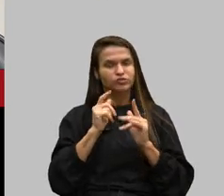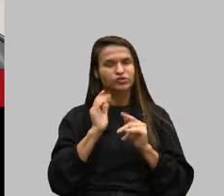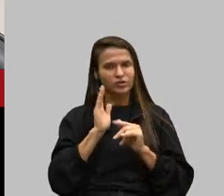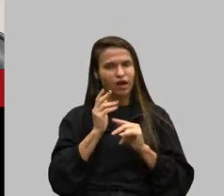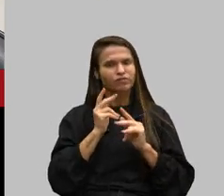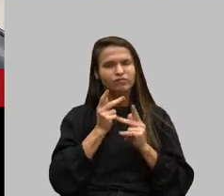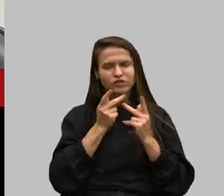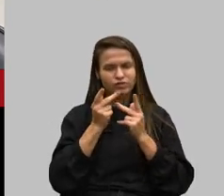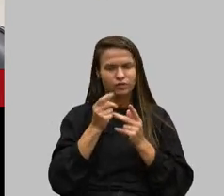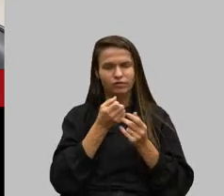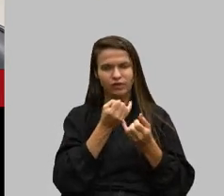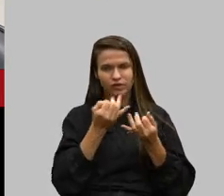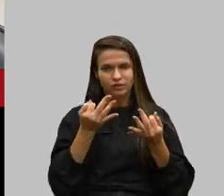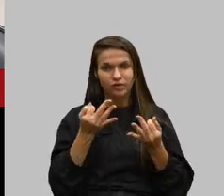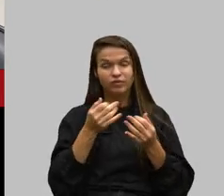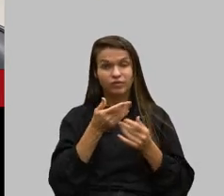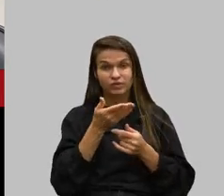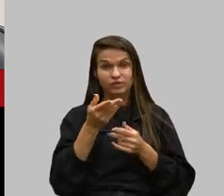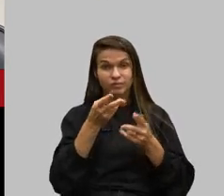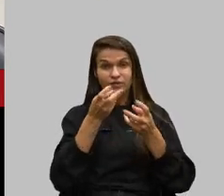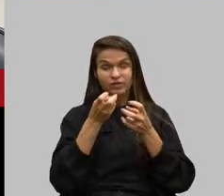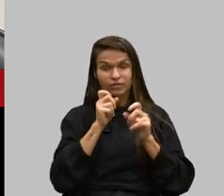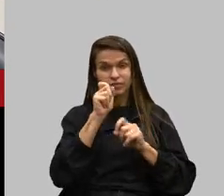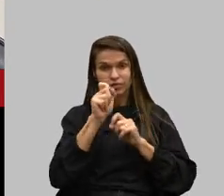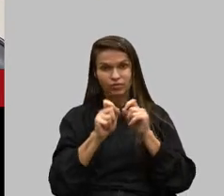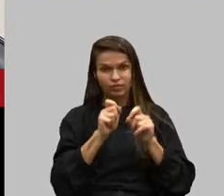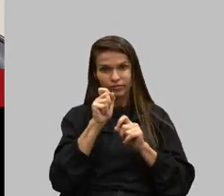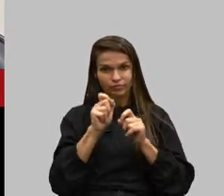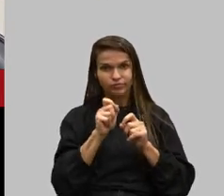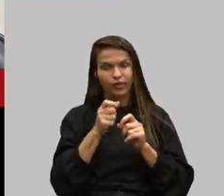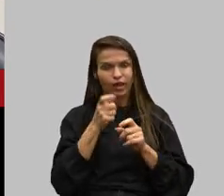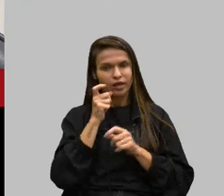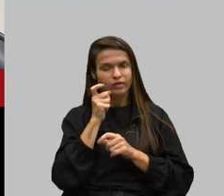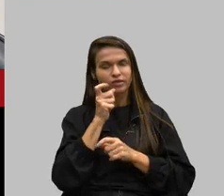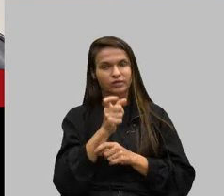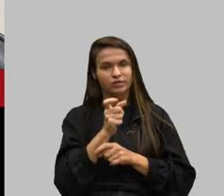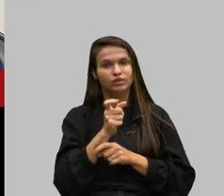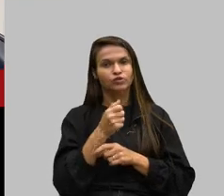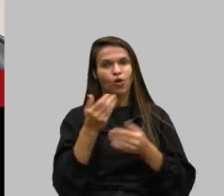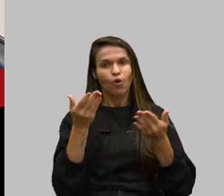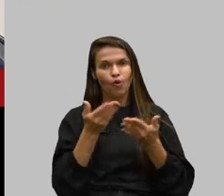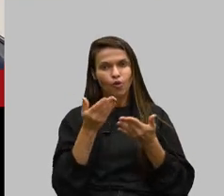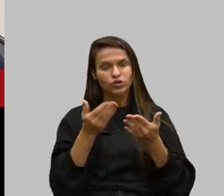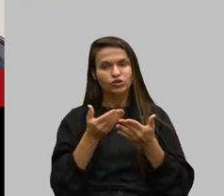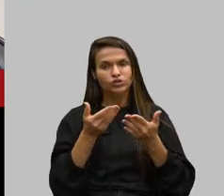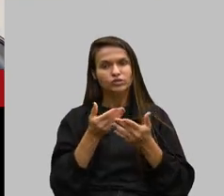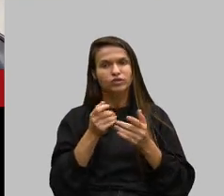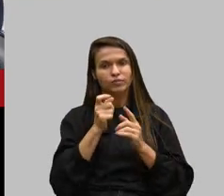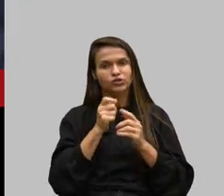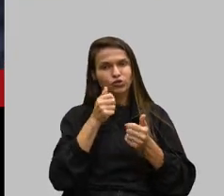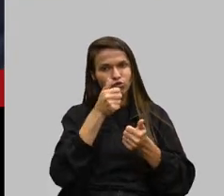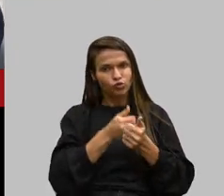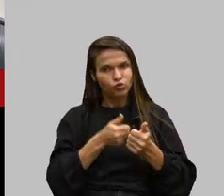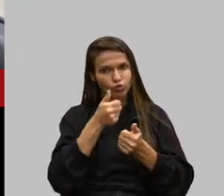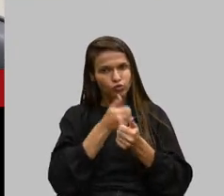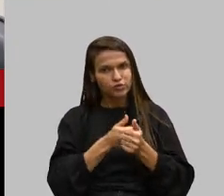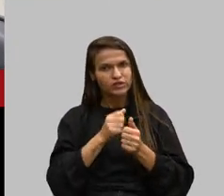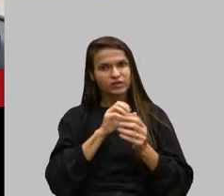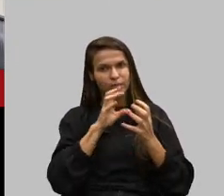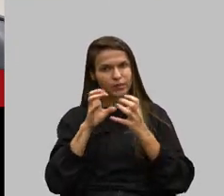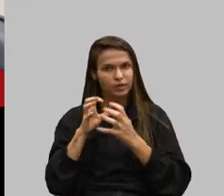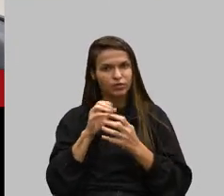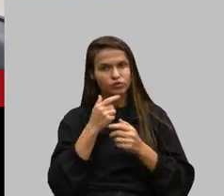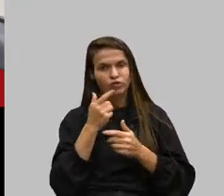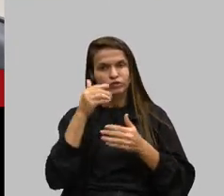vocês vejam vossas excelências como a coisa é interessante hoje quem luta Quem está brigando para que a gente